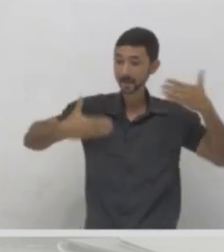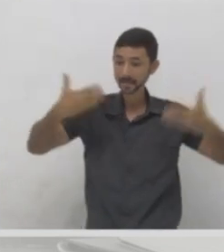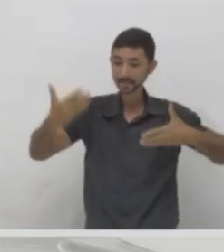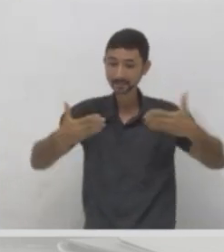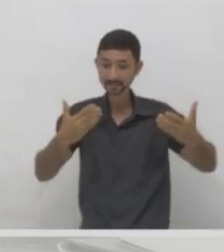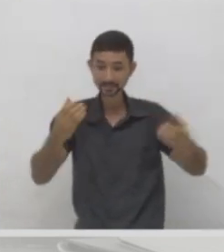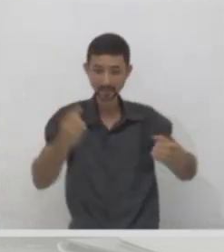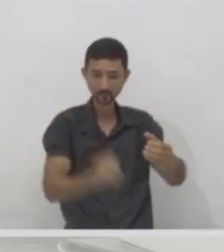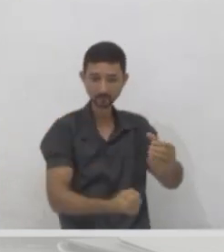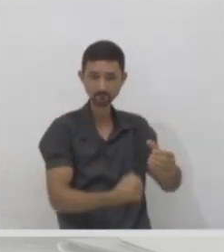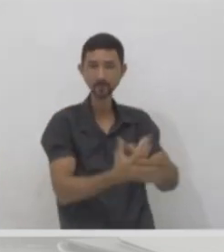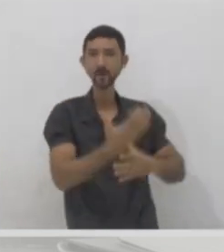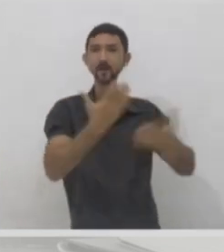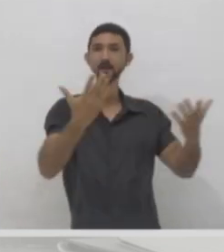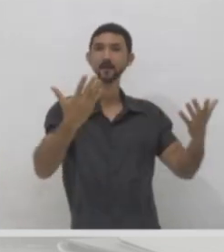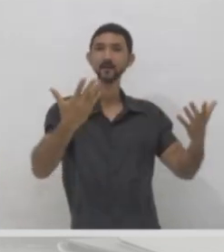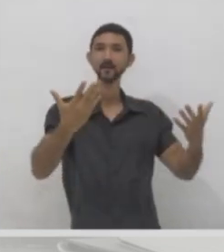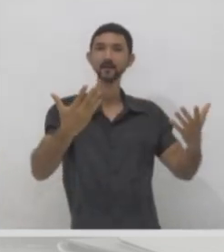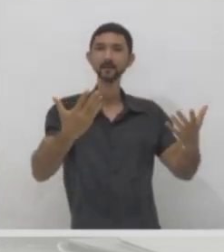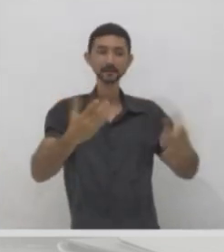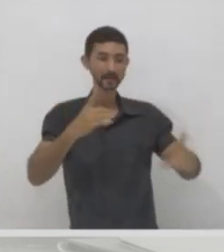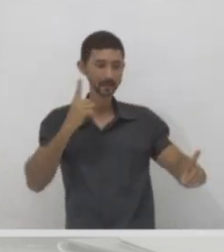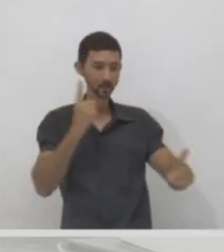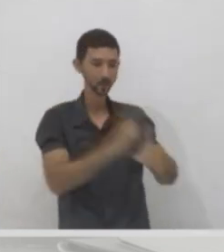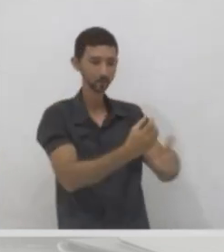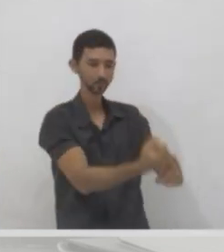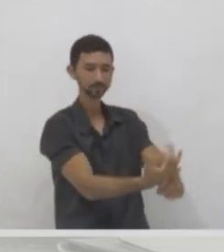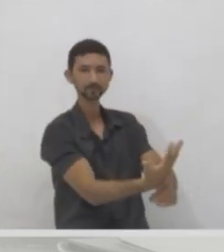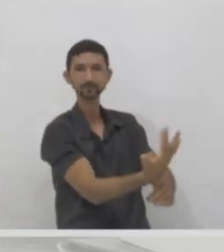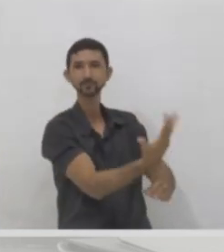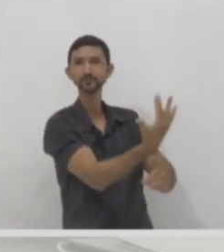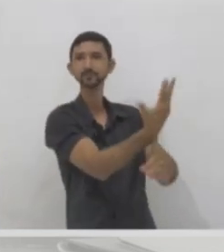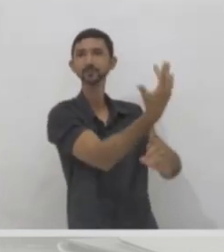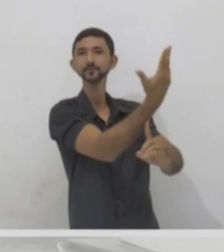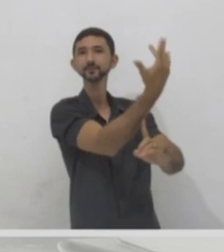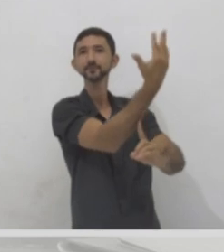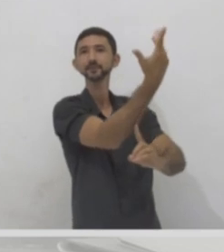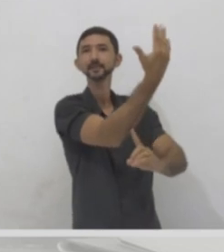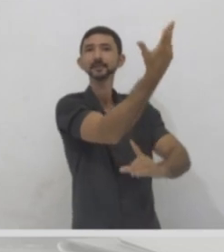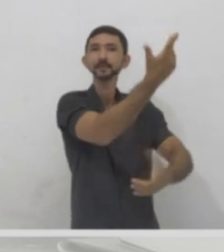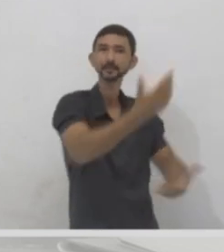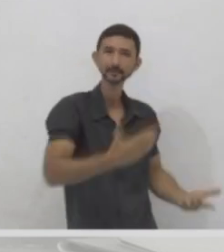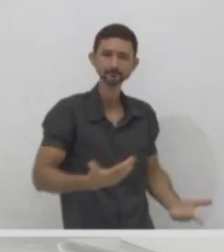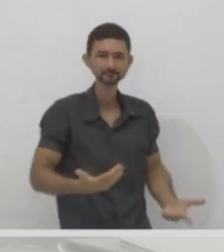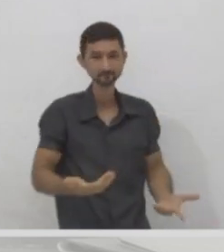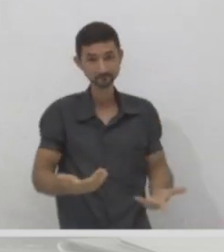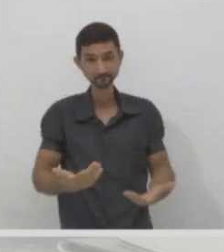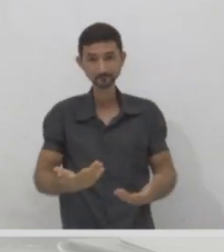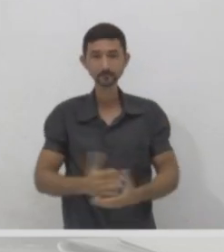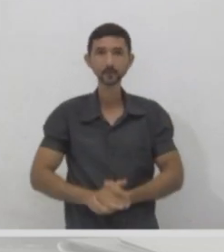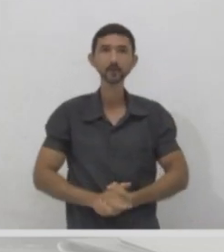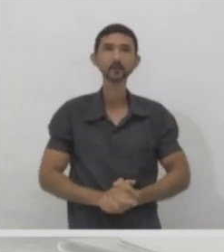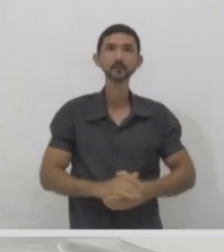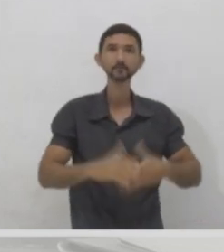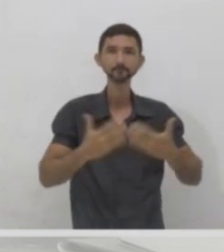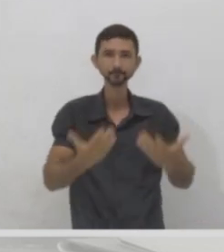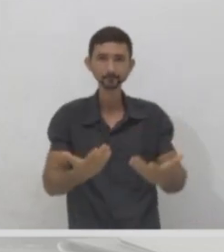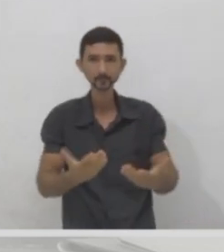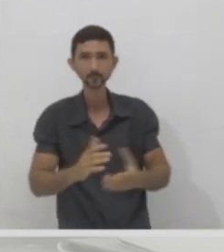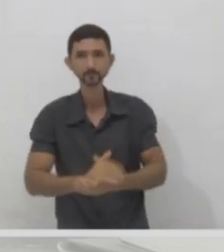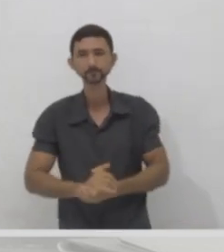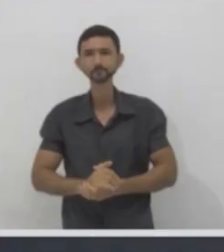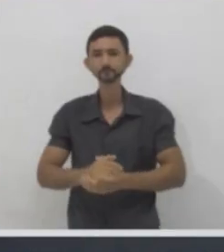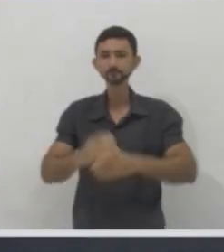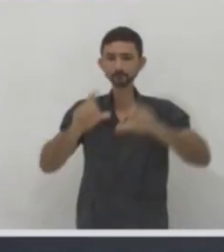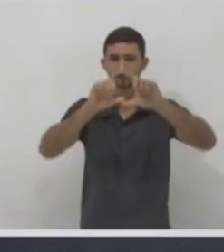que um passeio genial? Ora, porque ela encontrou um gênio num passeio matinal, e é uma coisa bastante inusitada. Tudo bem? Então, como